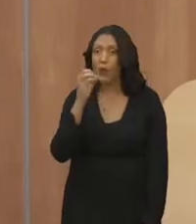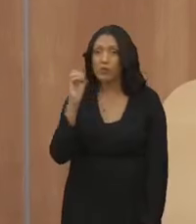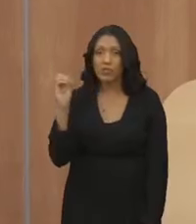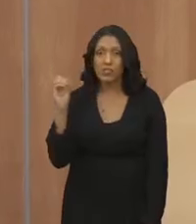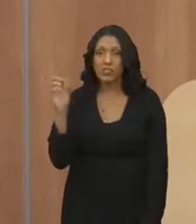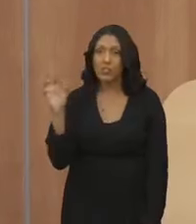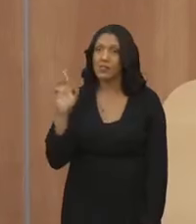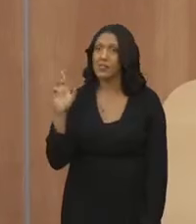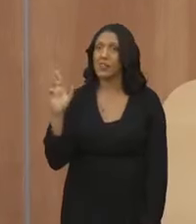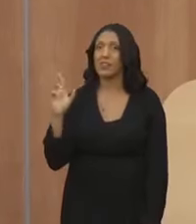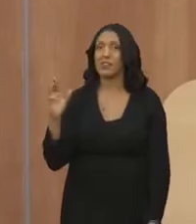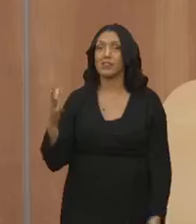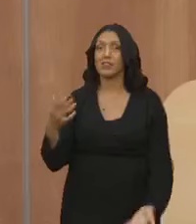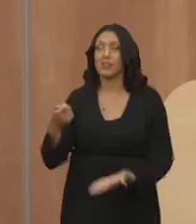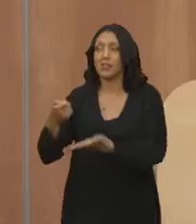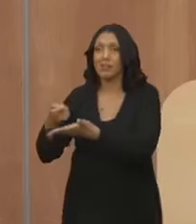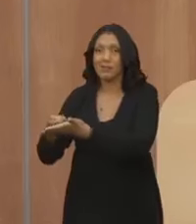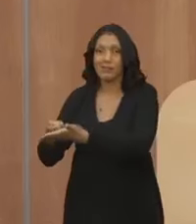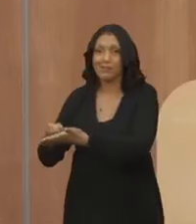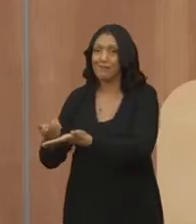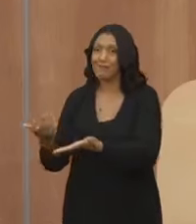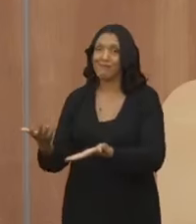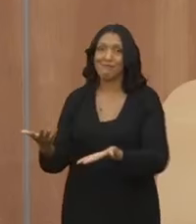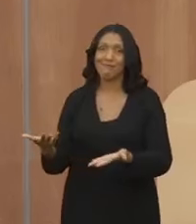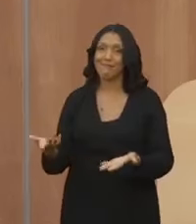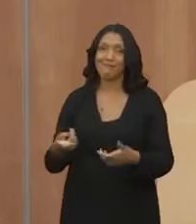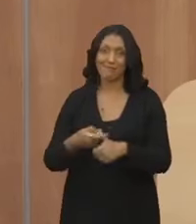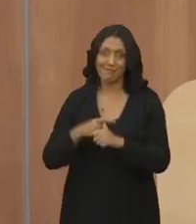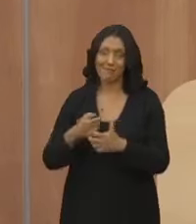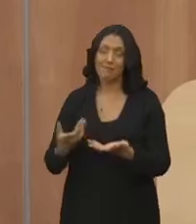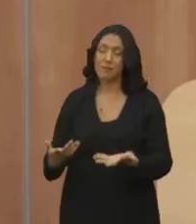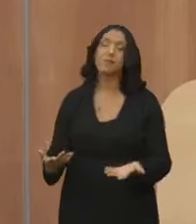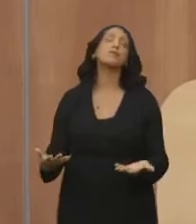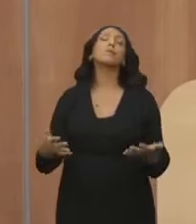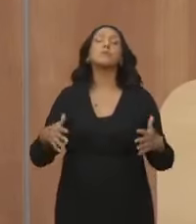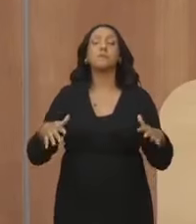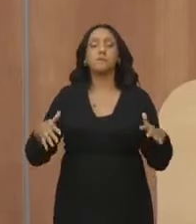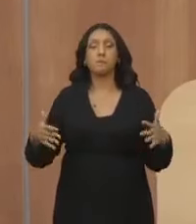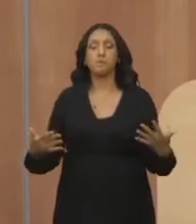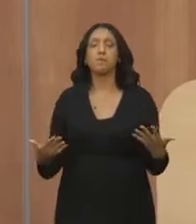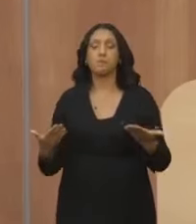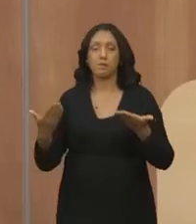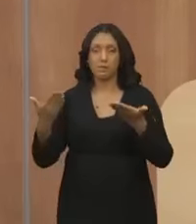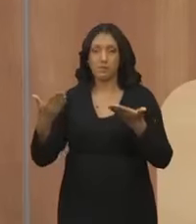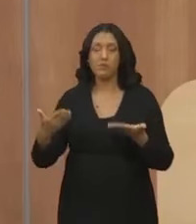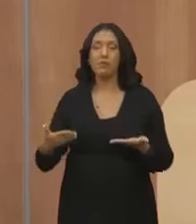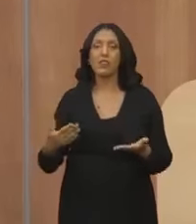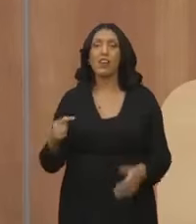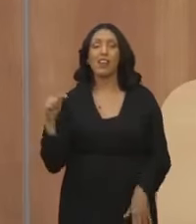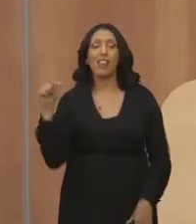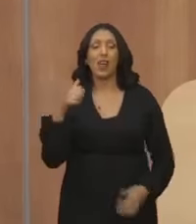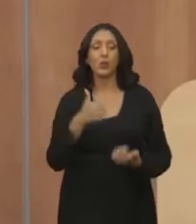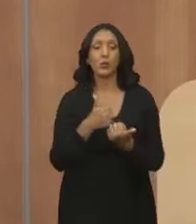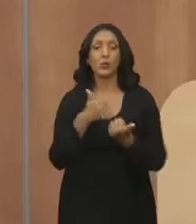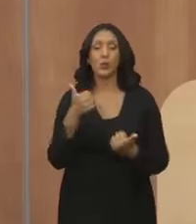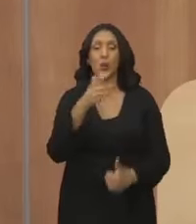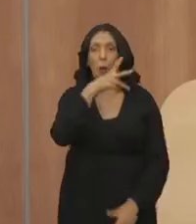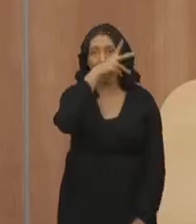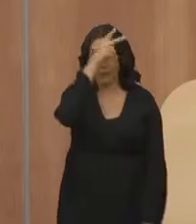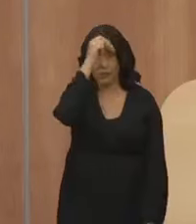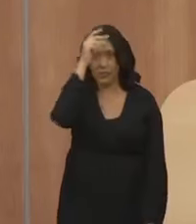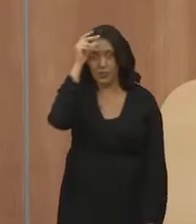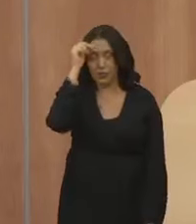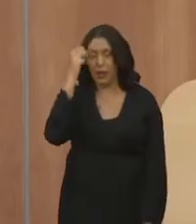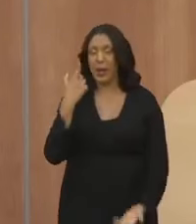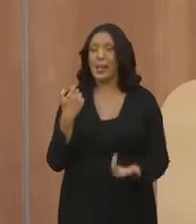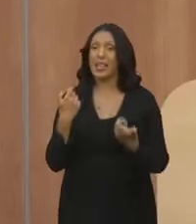um cargo de subprefeito, não é? Porque uma subprefeitura, ela exige na sua criação equipamentos, não